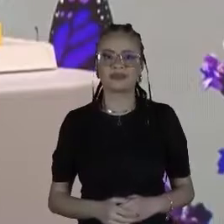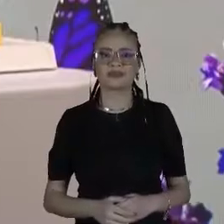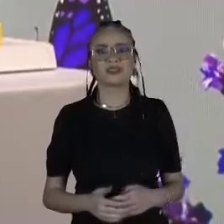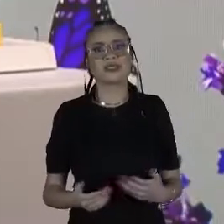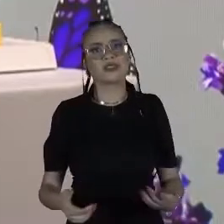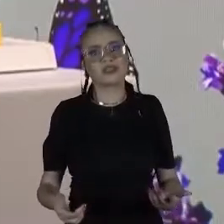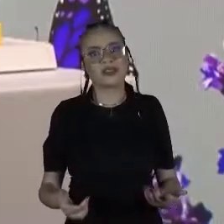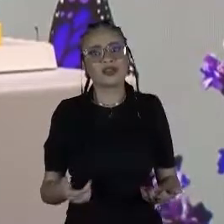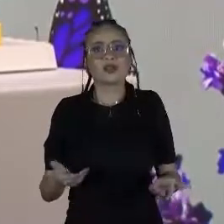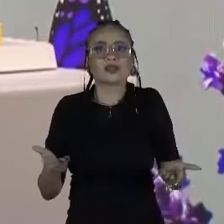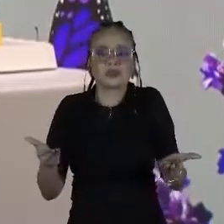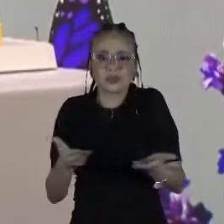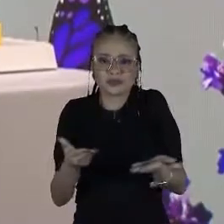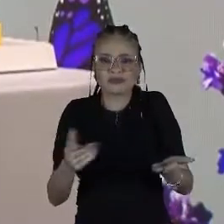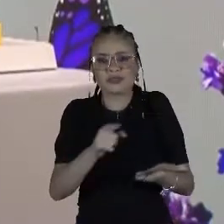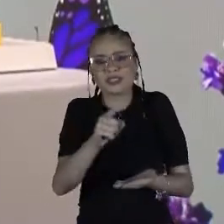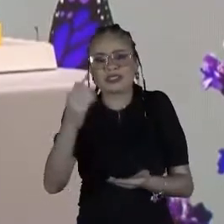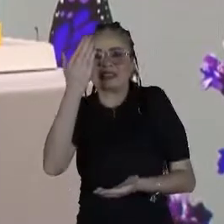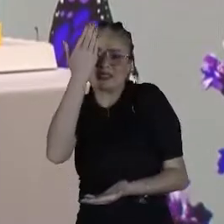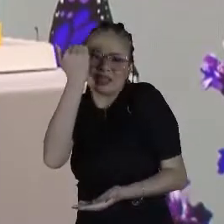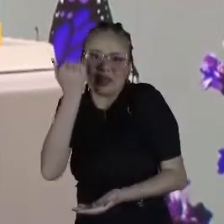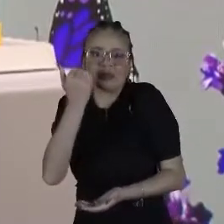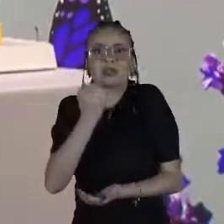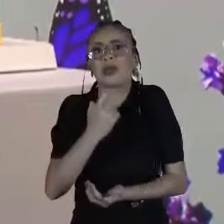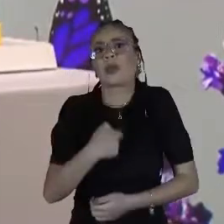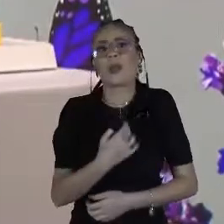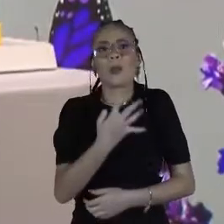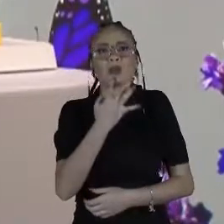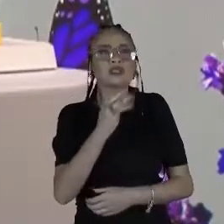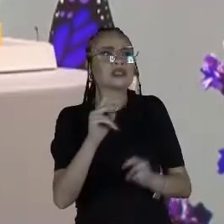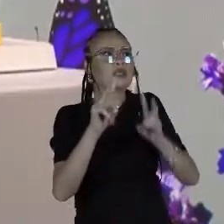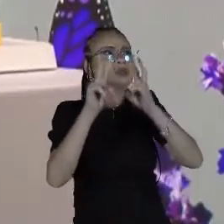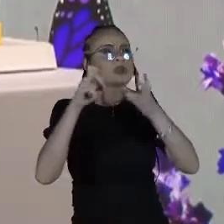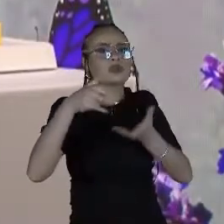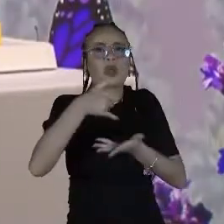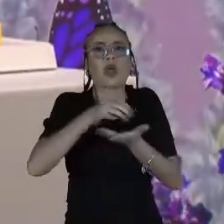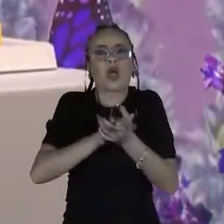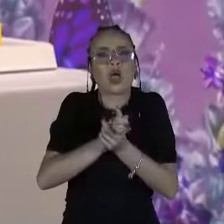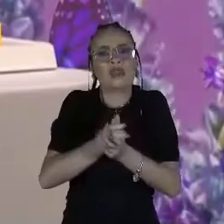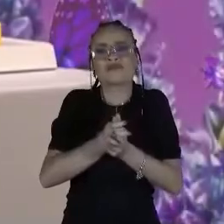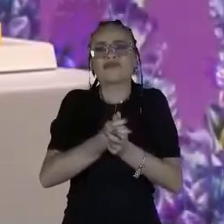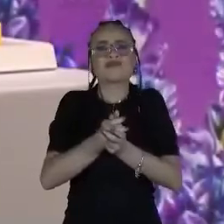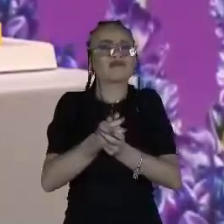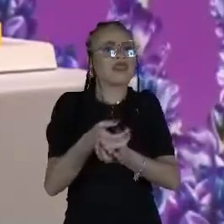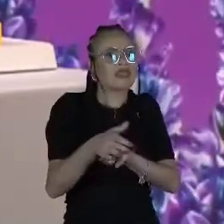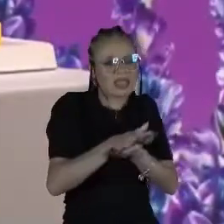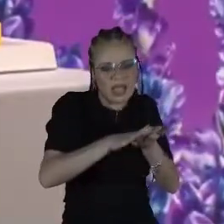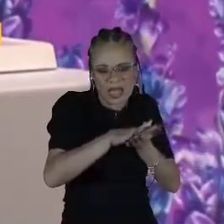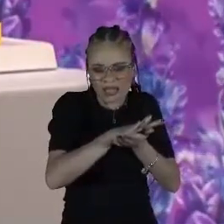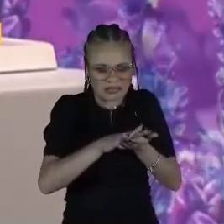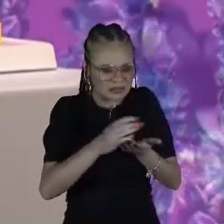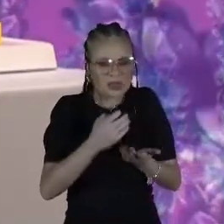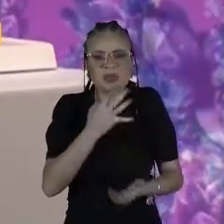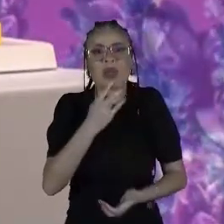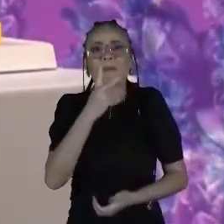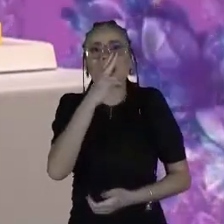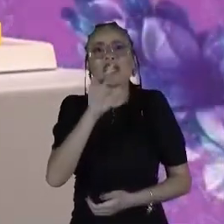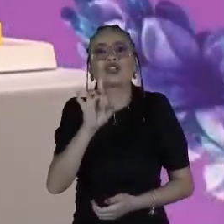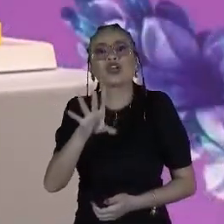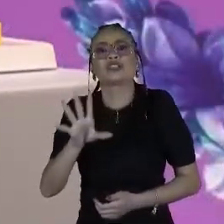vocês viram hoje a noite também não conhecia sobre a óleos essenciais na verdade para mim eles eram como se fosse